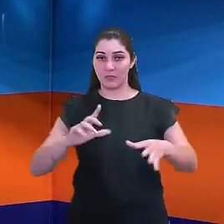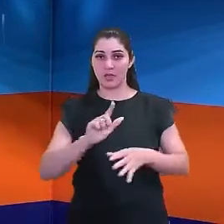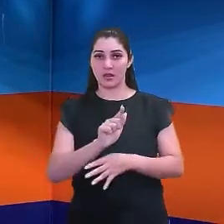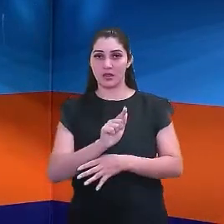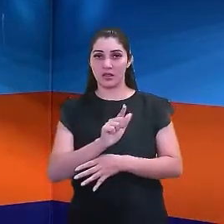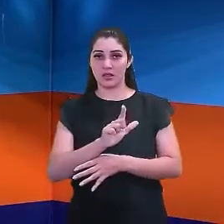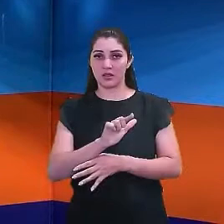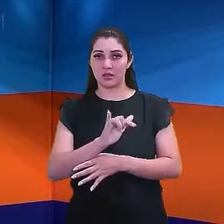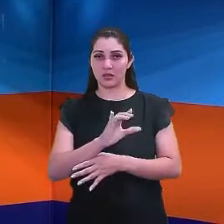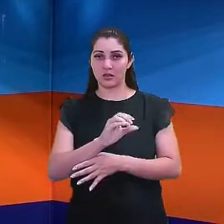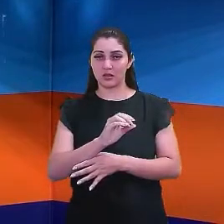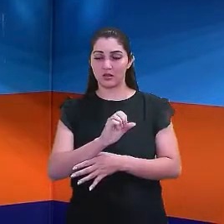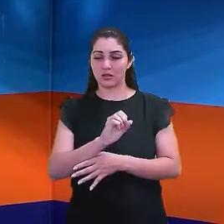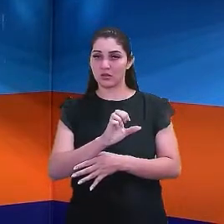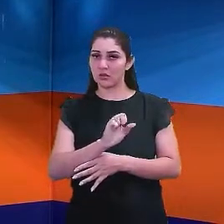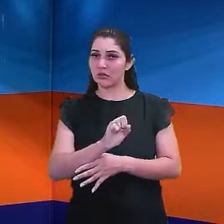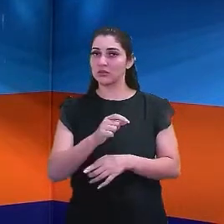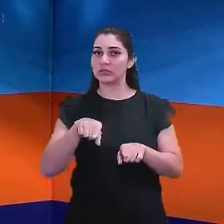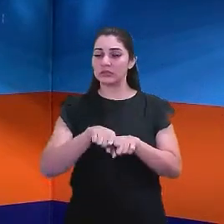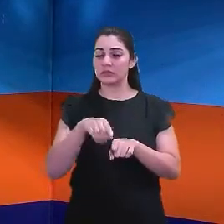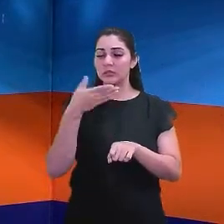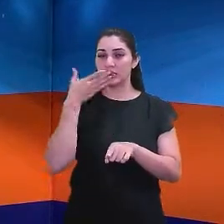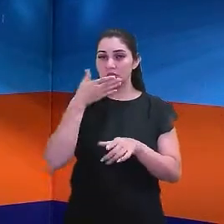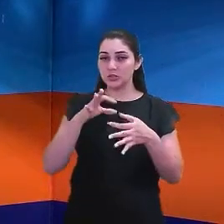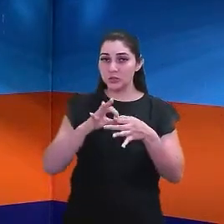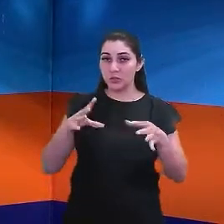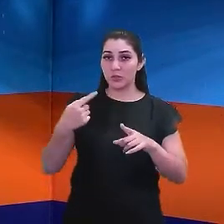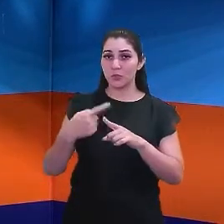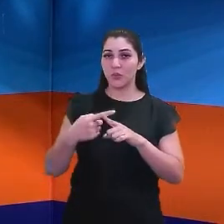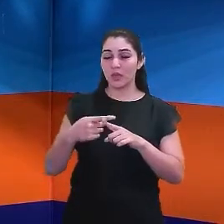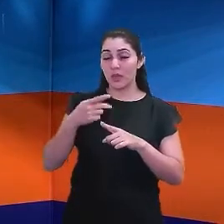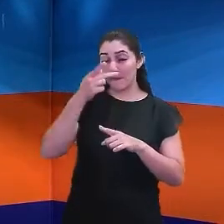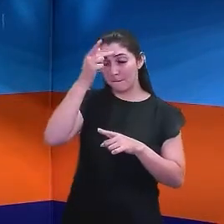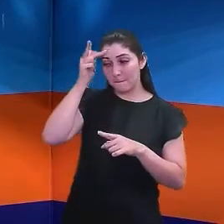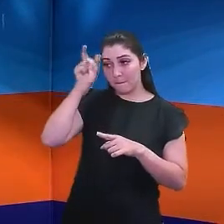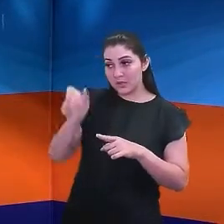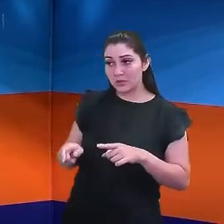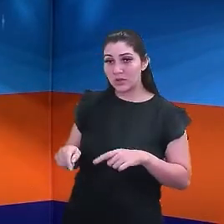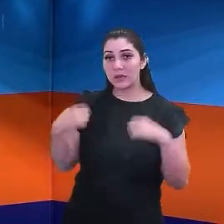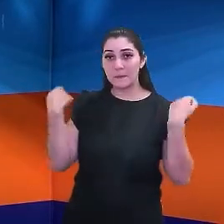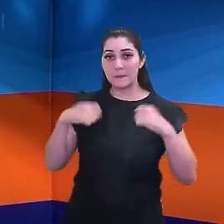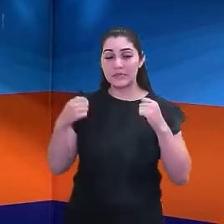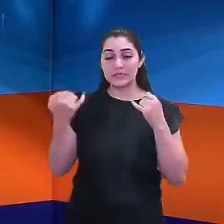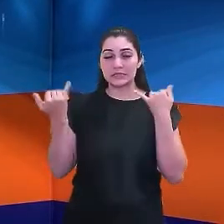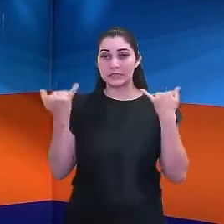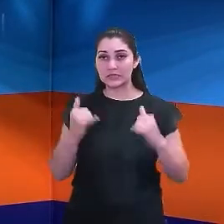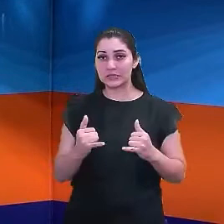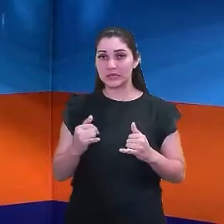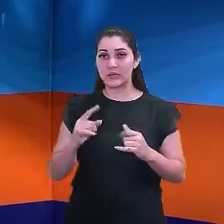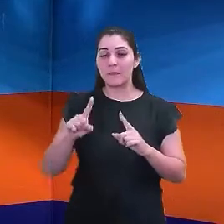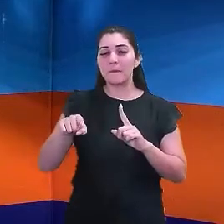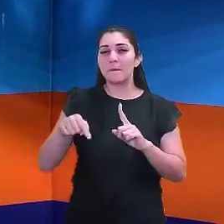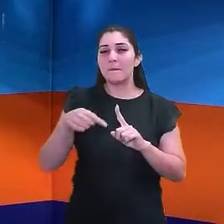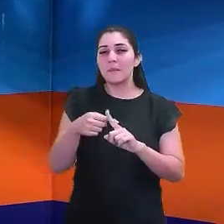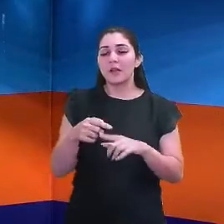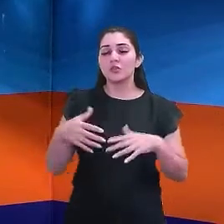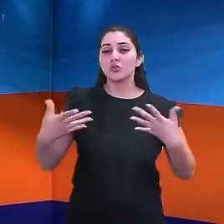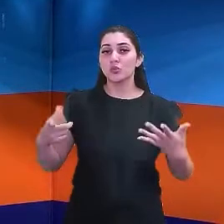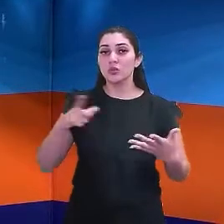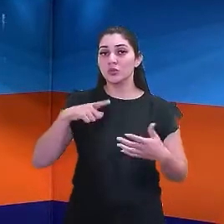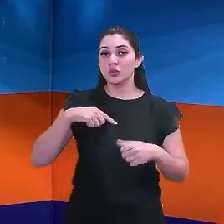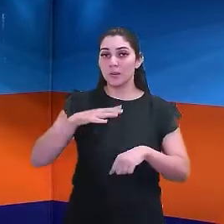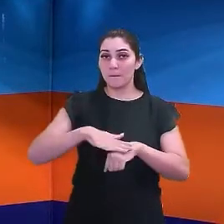açúcar, porque esse cara está precisando de energia. Mas quando imagina que você está com um excesso muito grande de